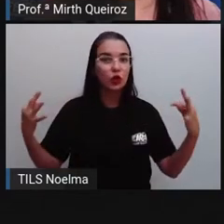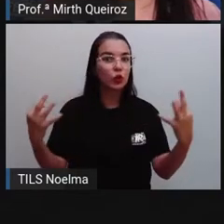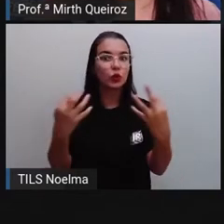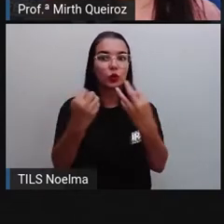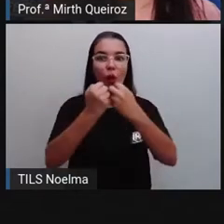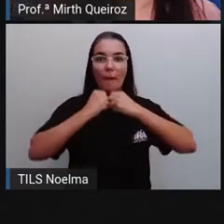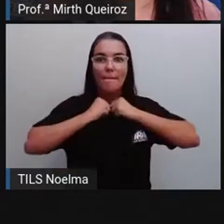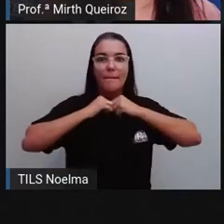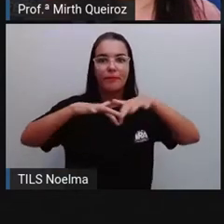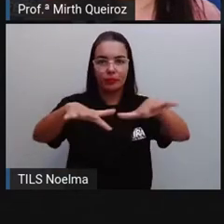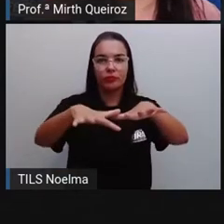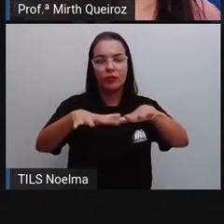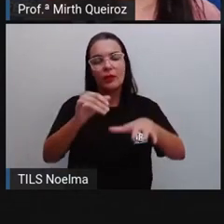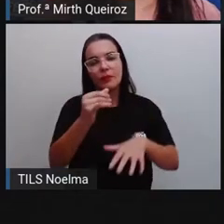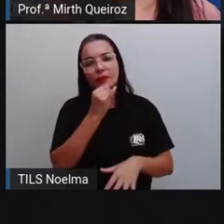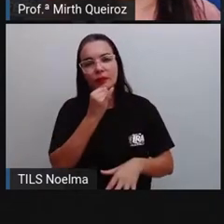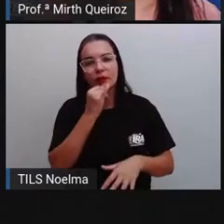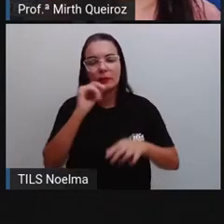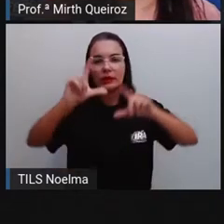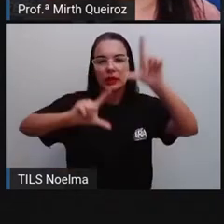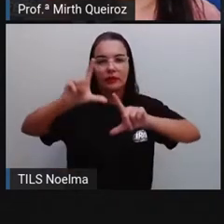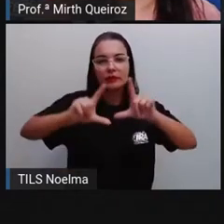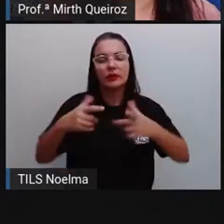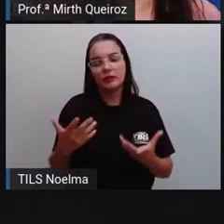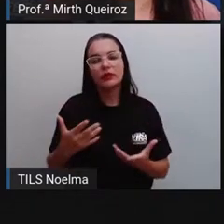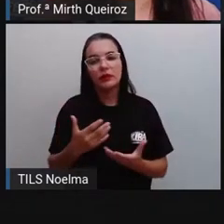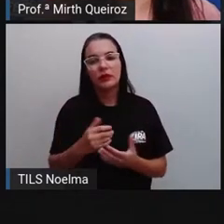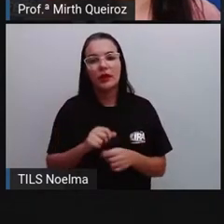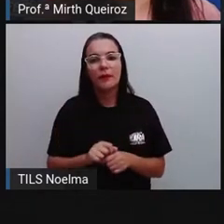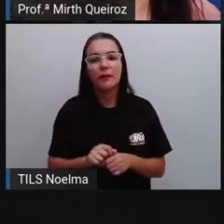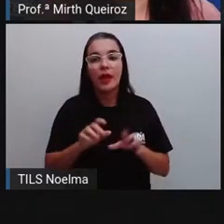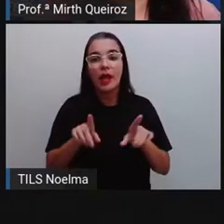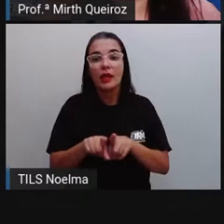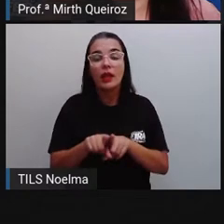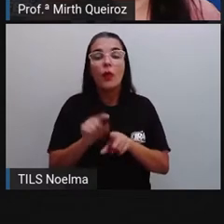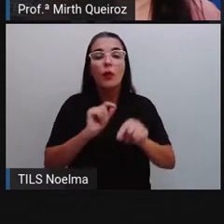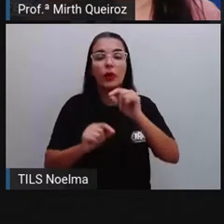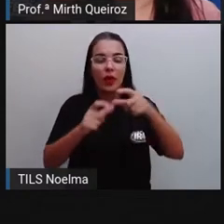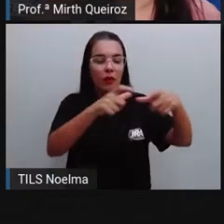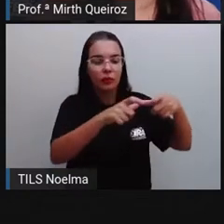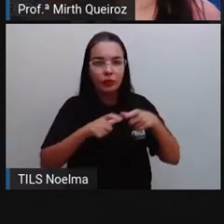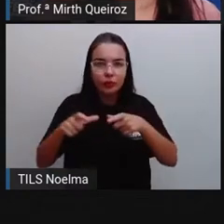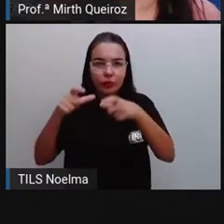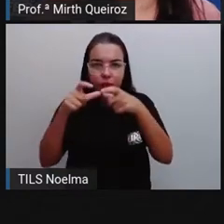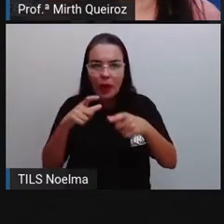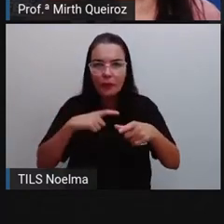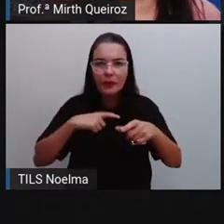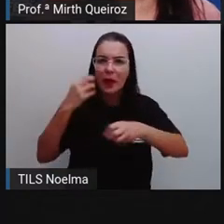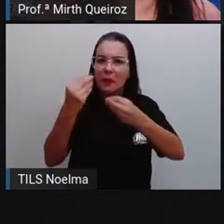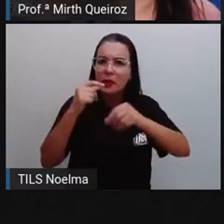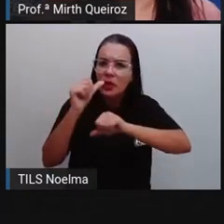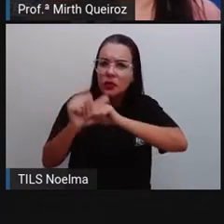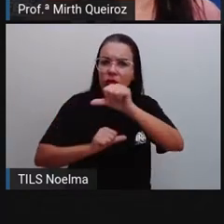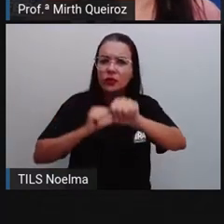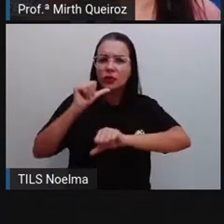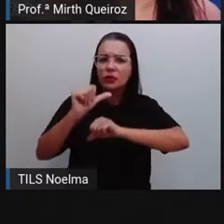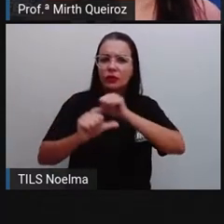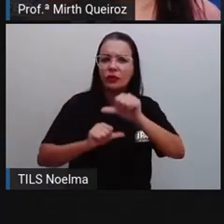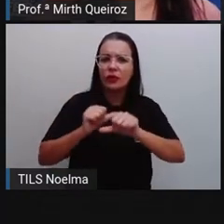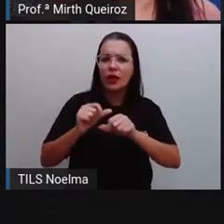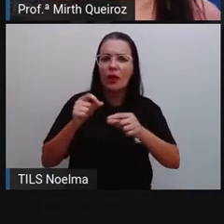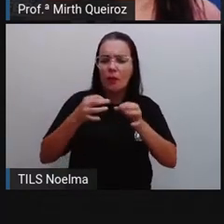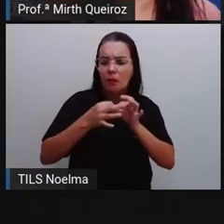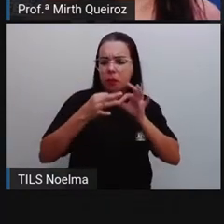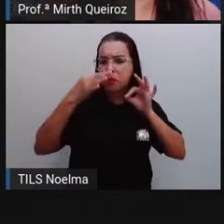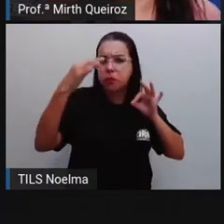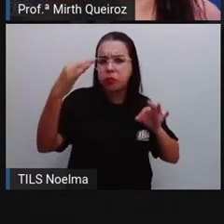Esses veículos, eles vêm sofrendo diversas transformações ao longo da evolução da sociedade, encurtando cada vez mais a